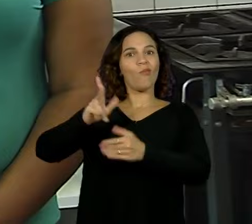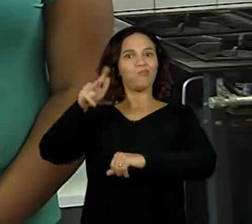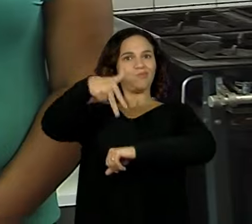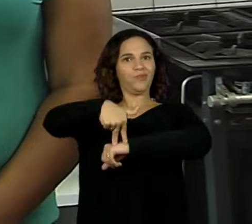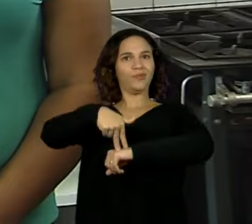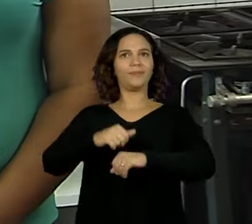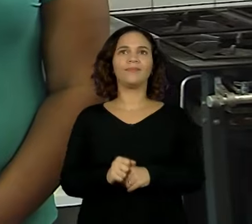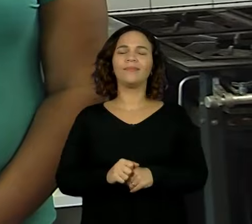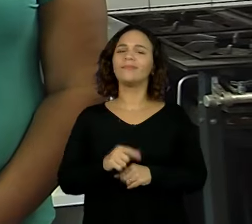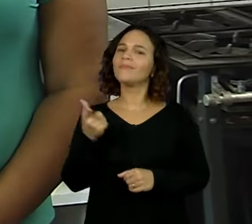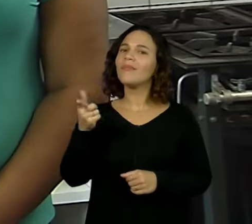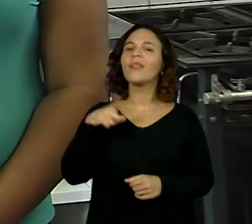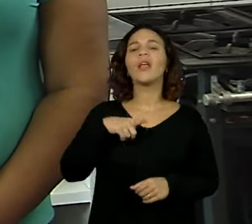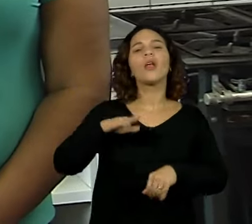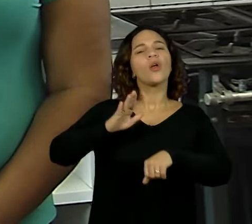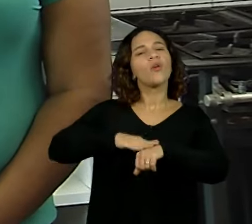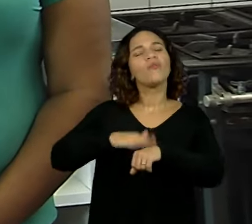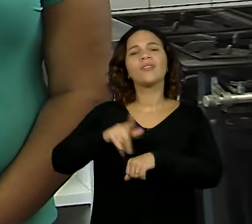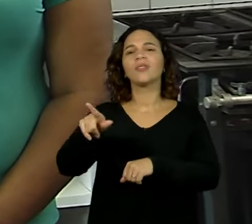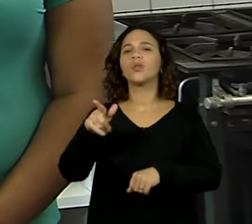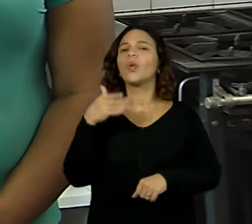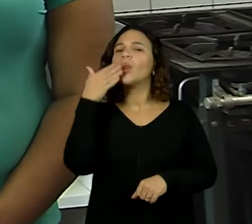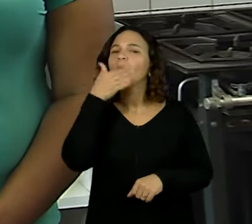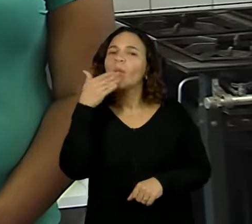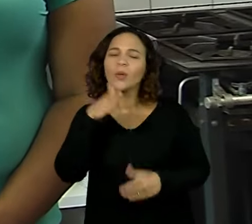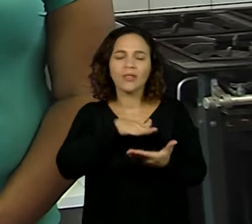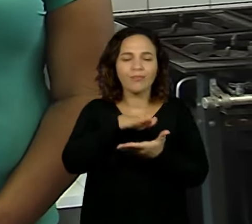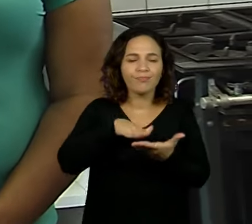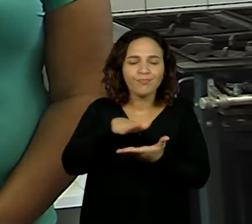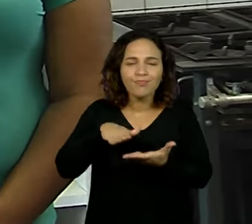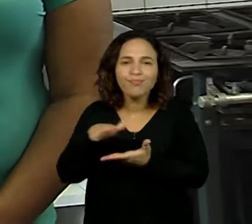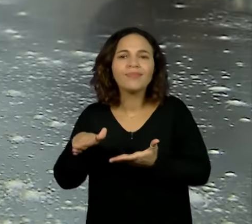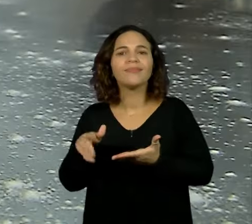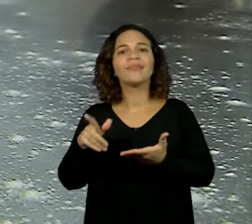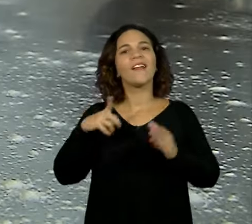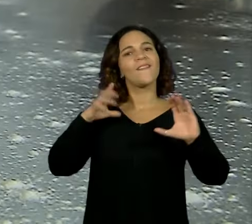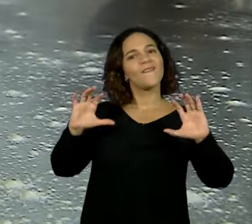artesanais, né? Com pão de mel, trufa, faço para personalizados para